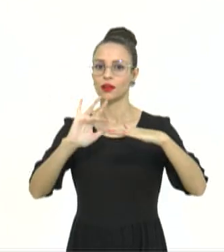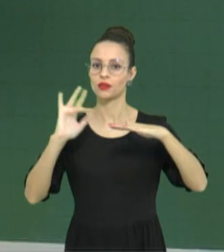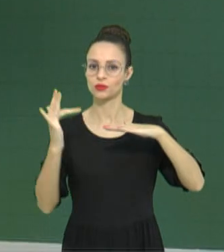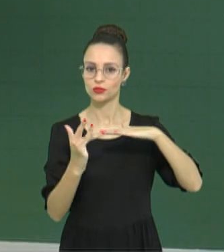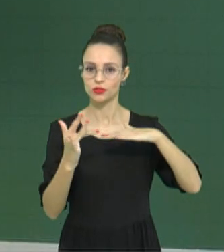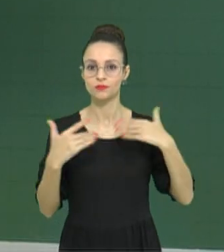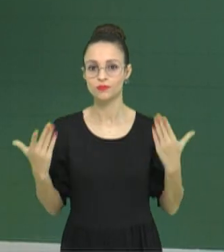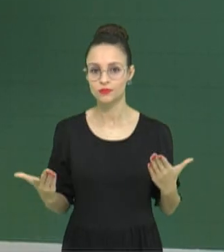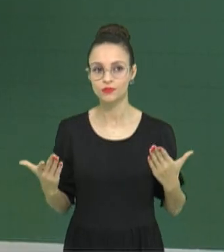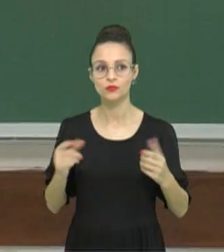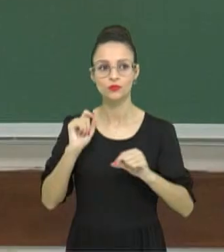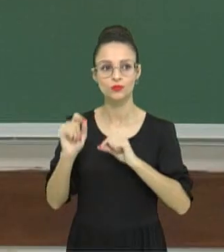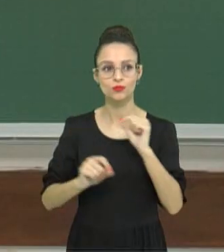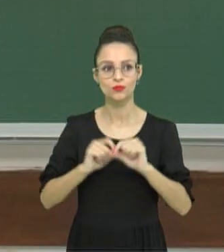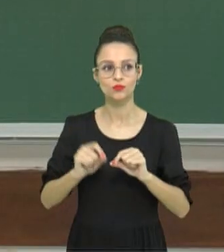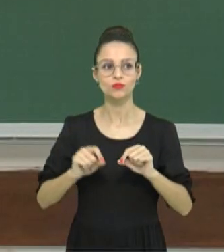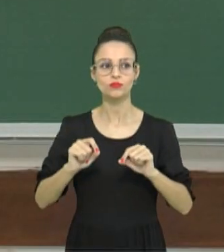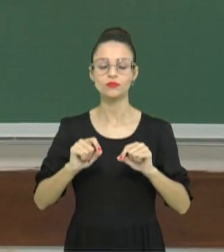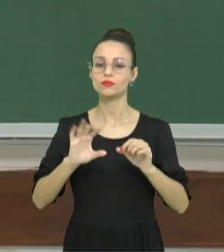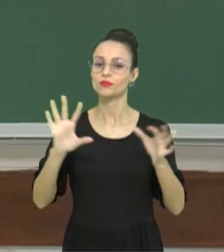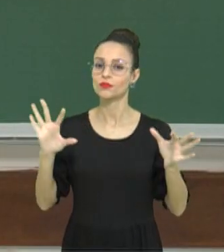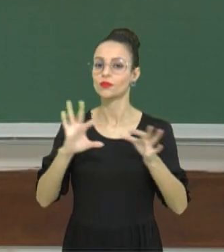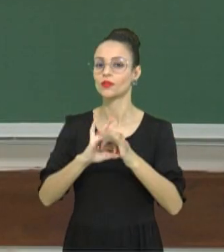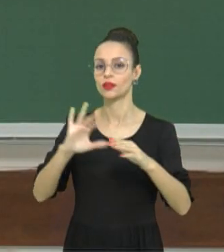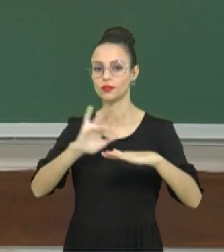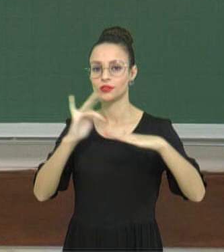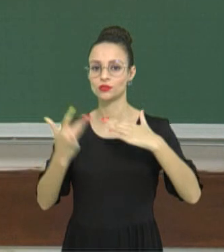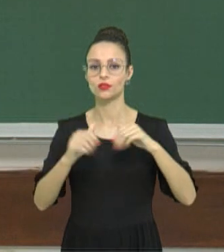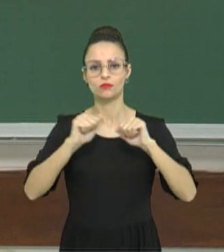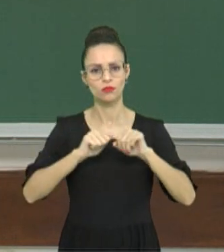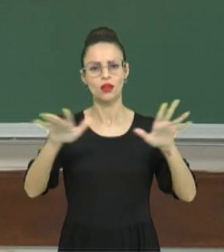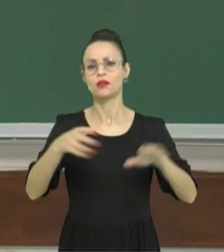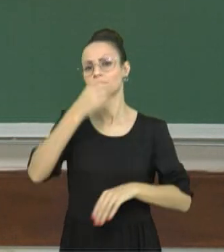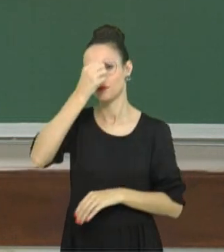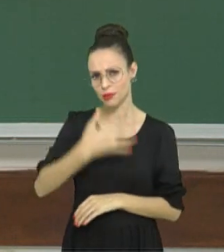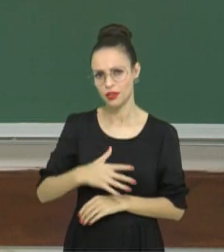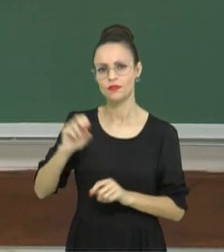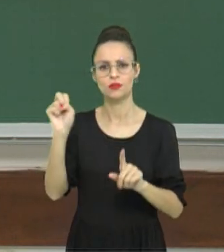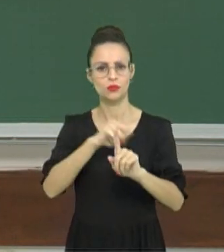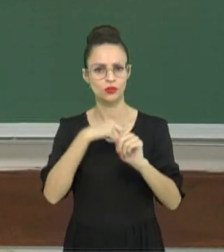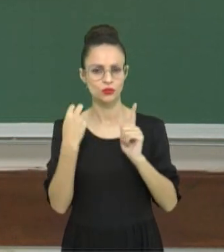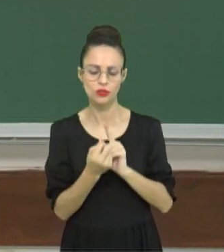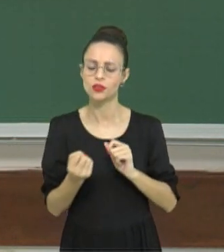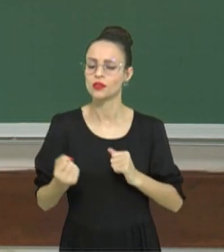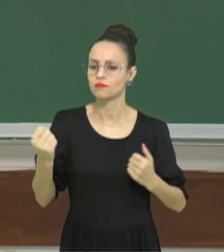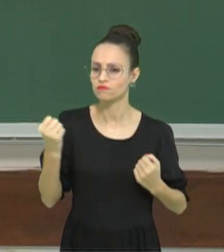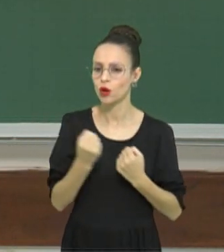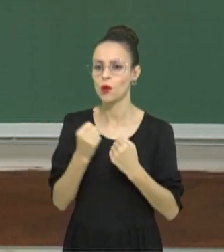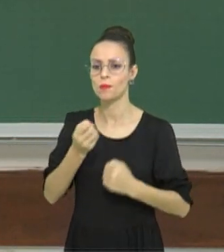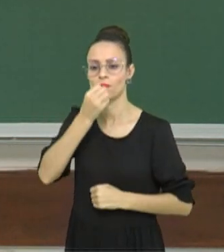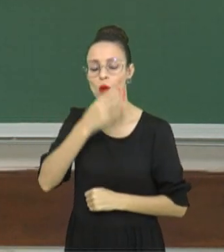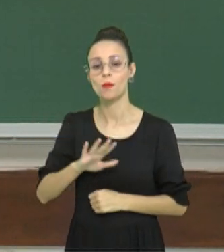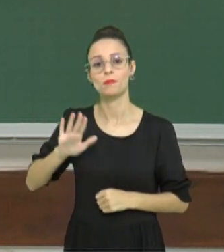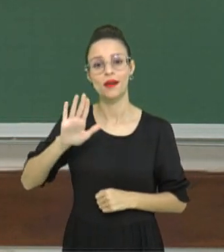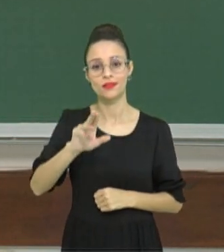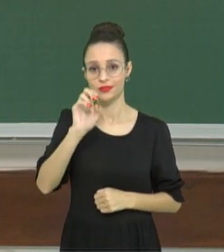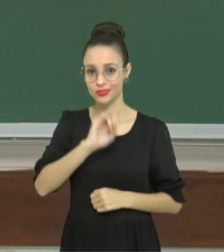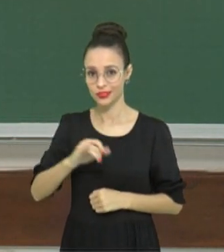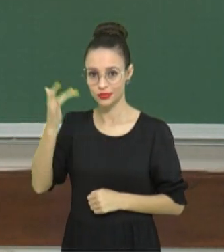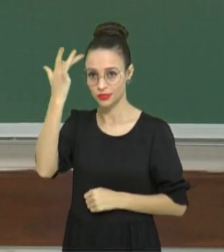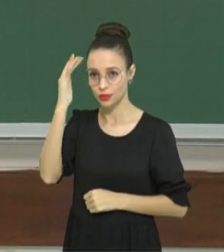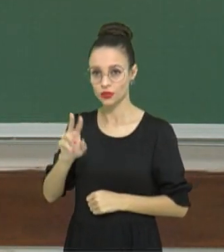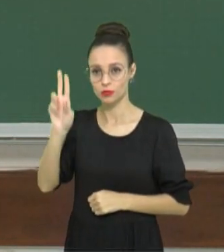ou seja, as mídias sociais têm, né, um benefício na nossa sociedade, contribui em muitas coisas, mas se a gente não souber utilizar